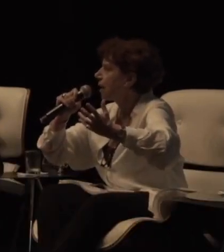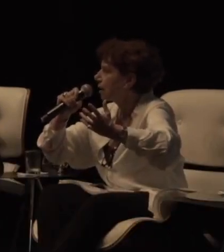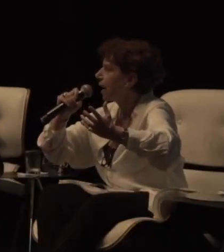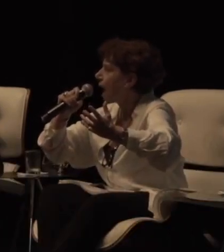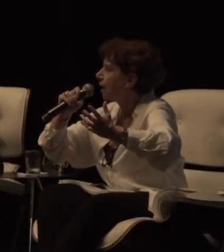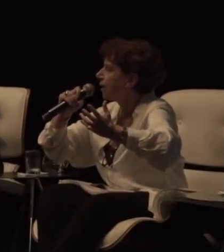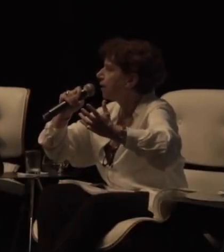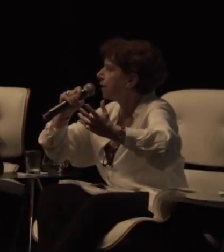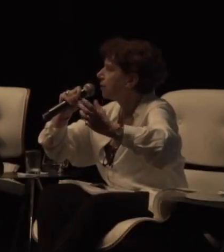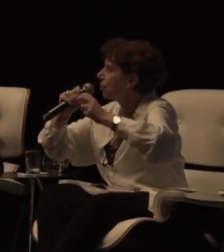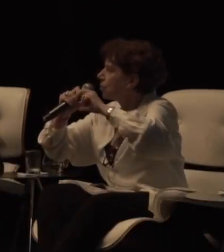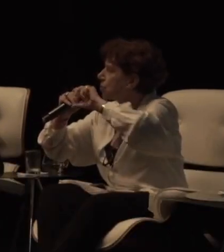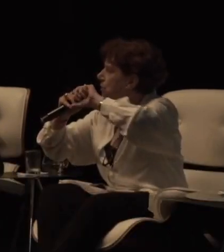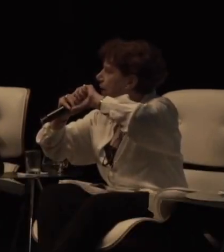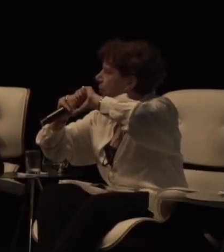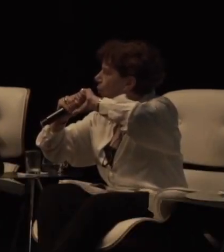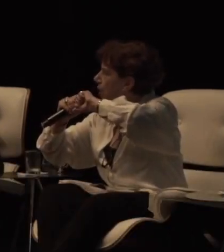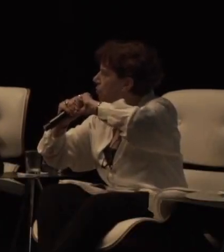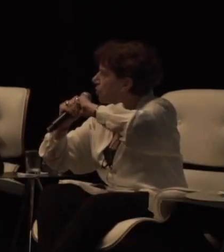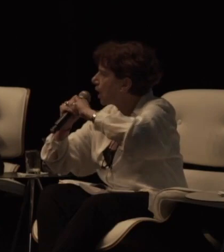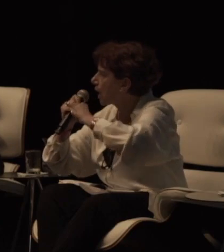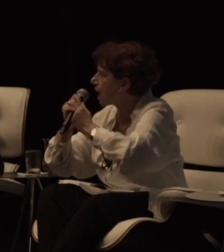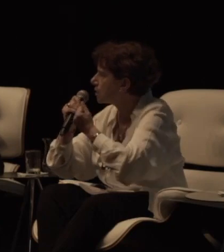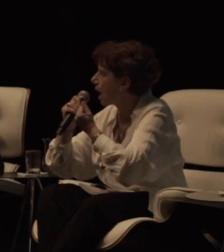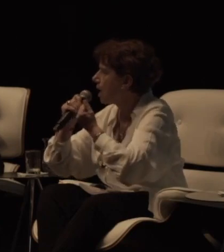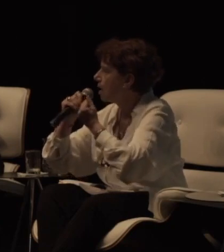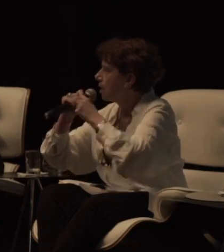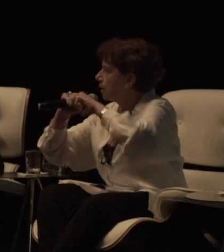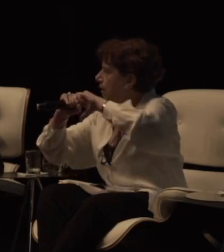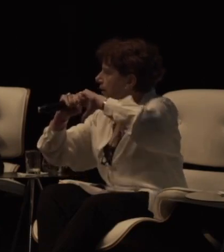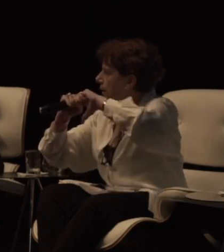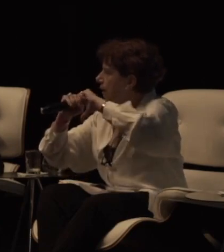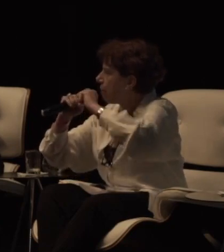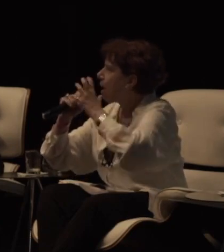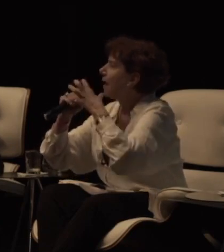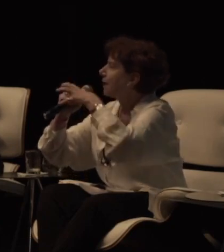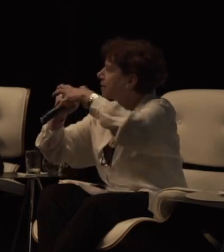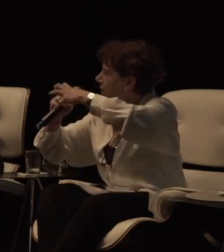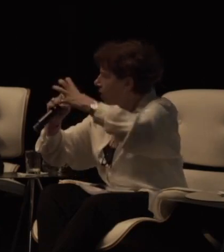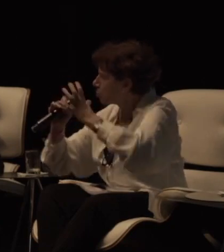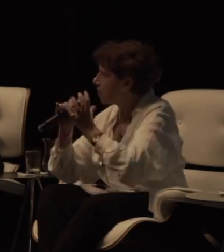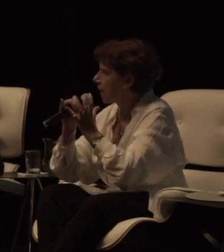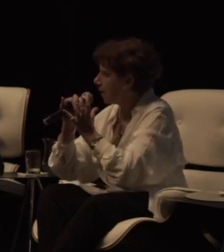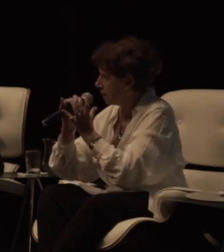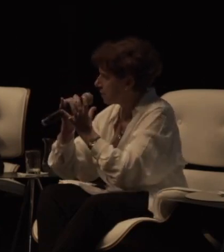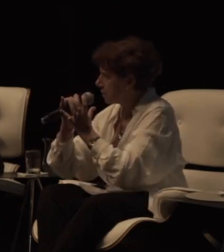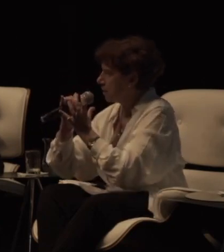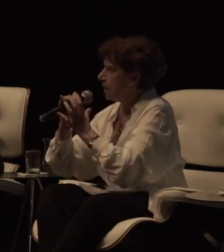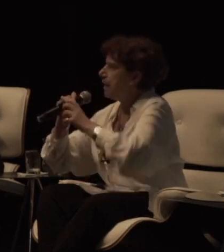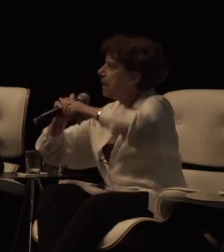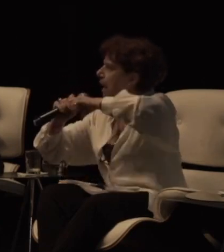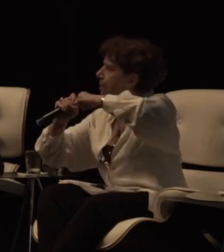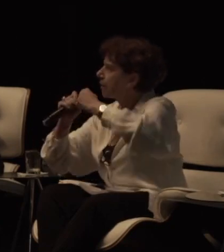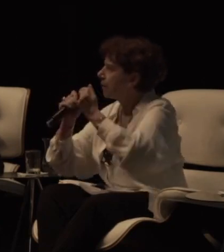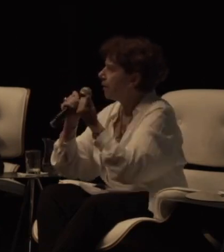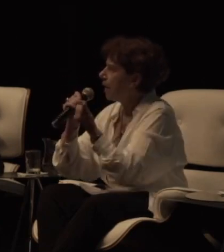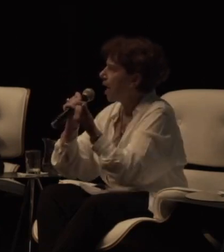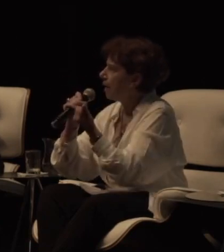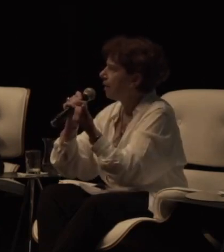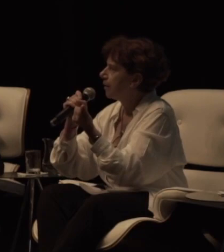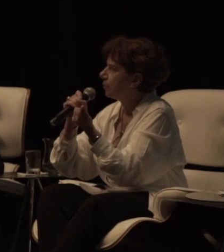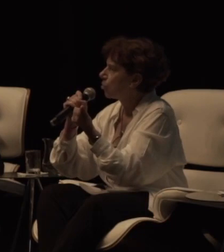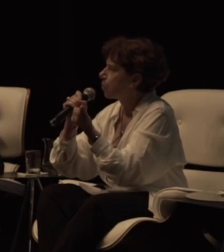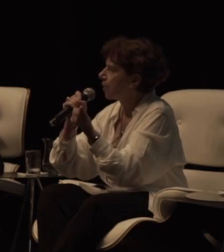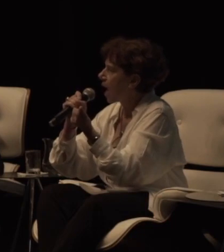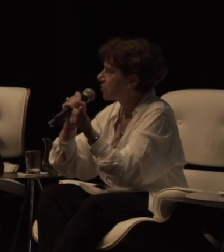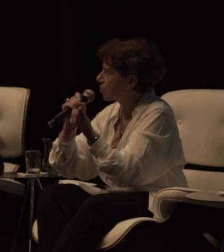e vai visitar na casa de alguém e se hospeda na casa dessa pessoa, essa pessoa